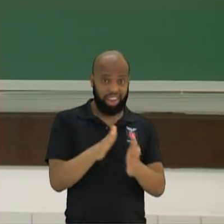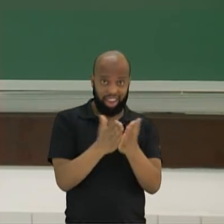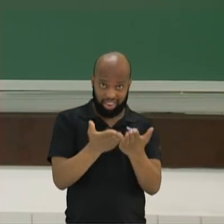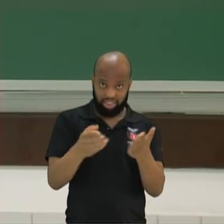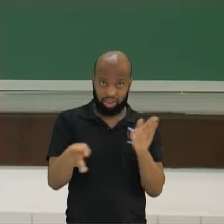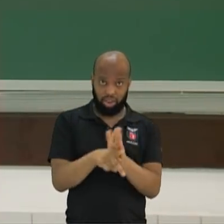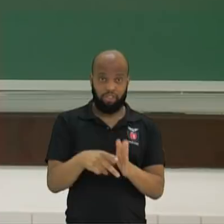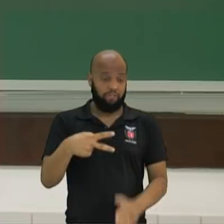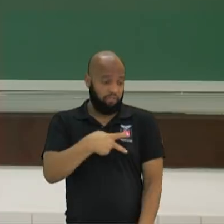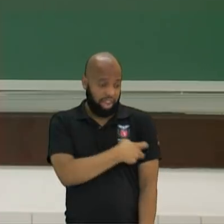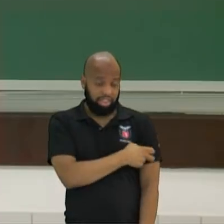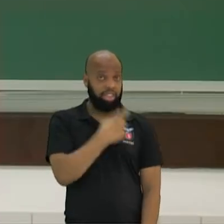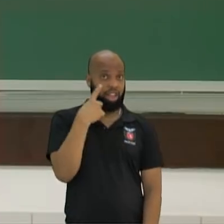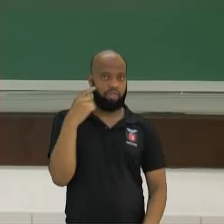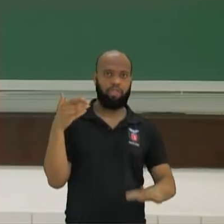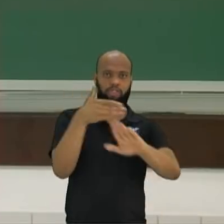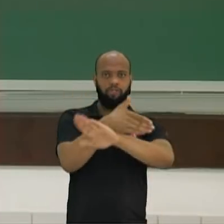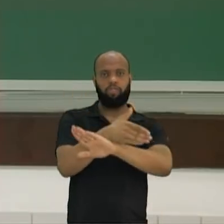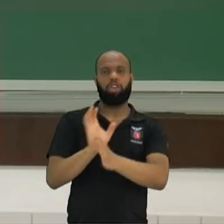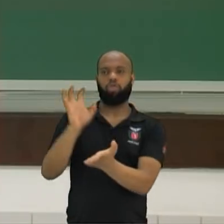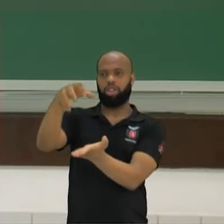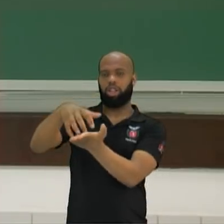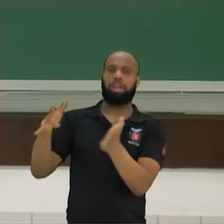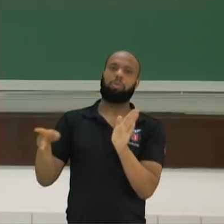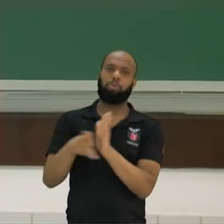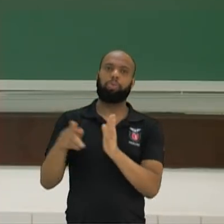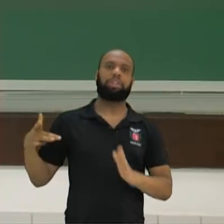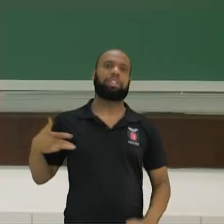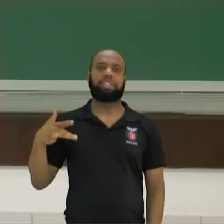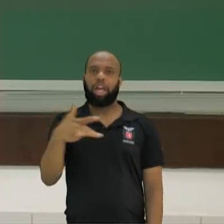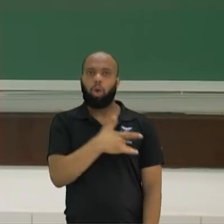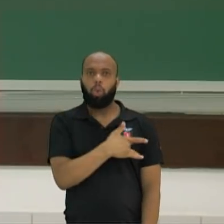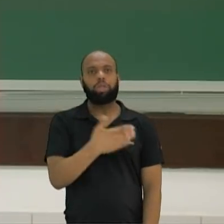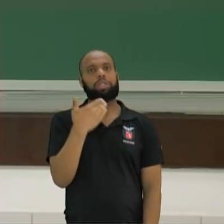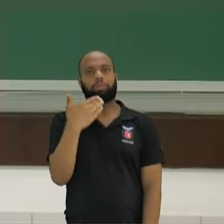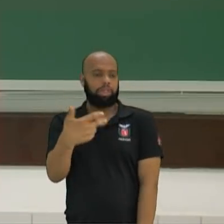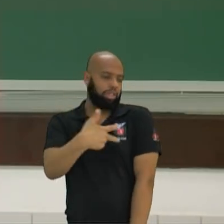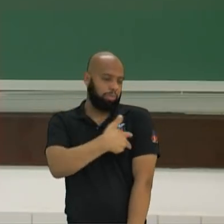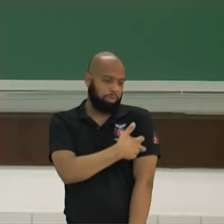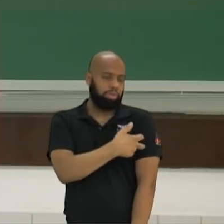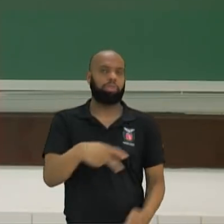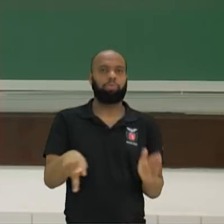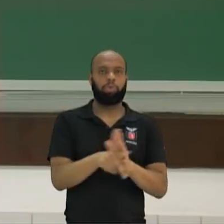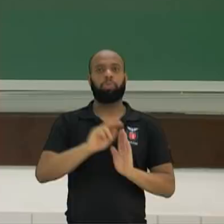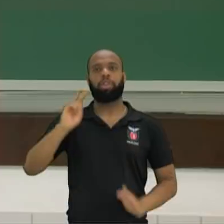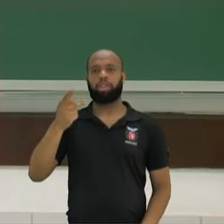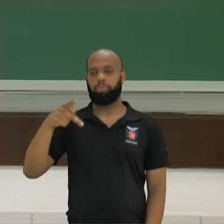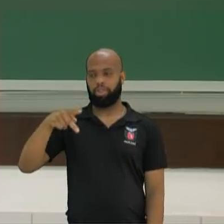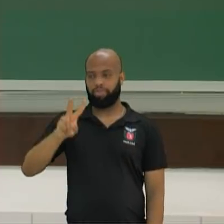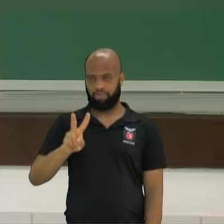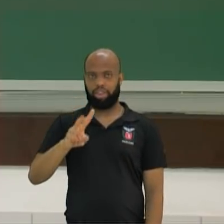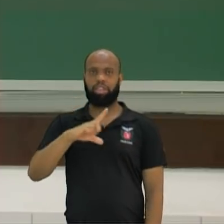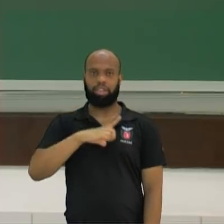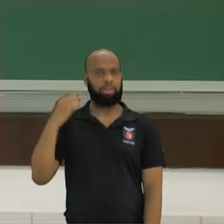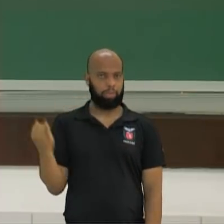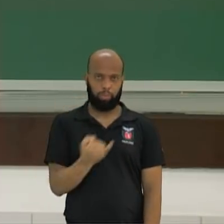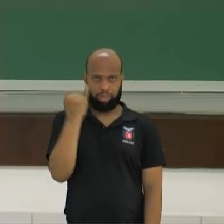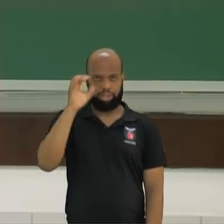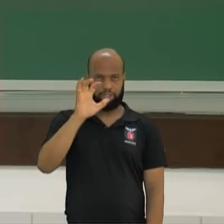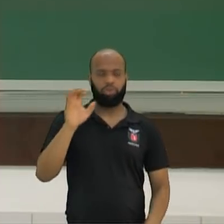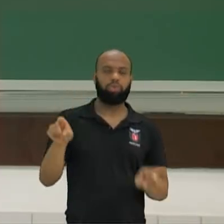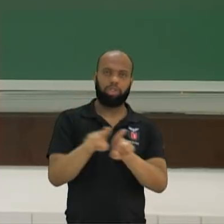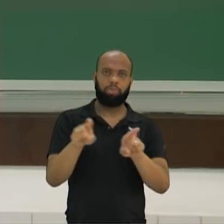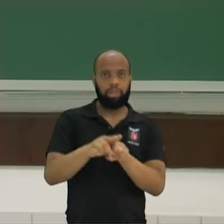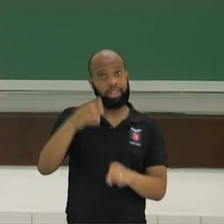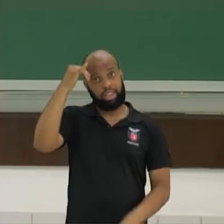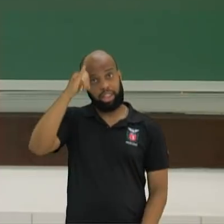Porque é nessa idade de vocês aí que tem uma dessas doses aí do HPV, tá? Então dá uma conferida que é bem importante